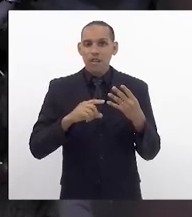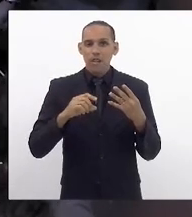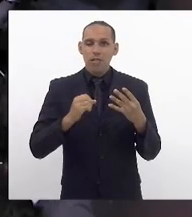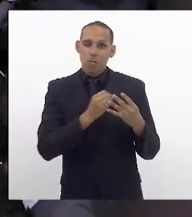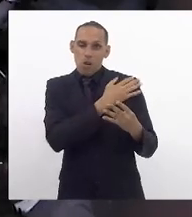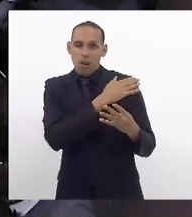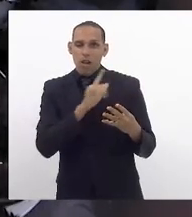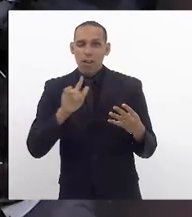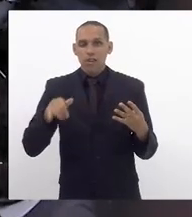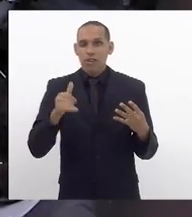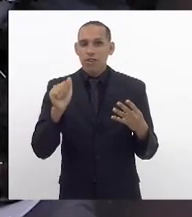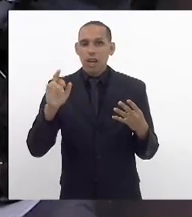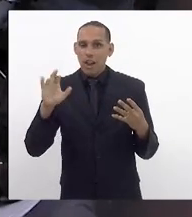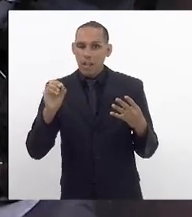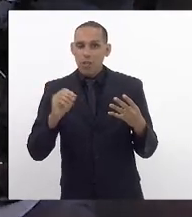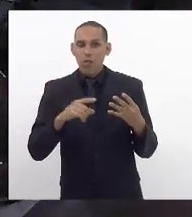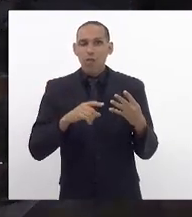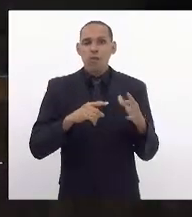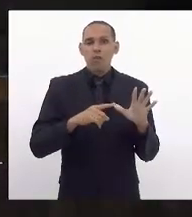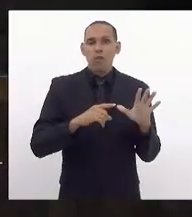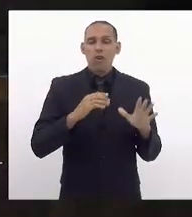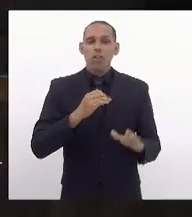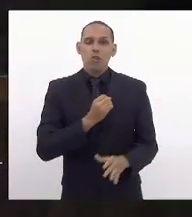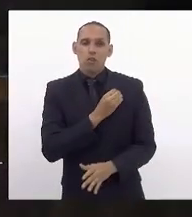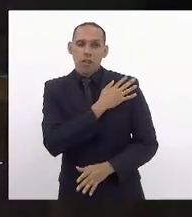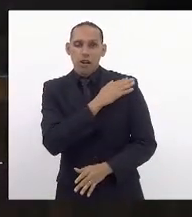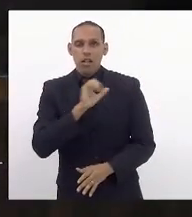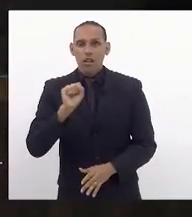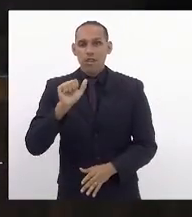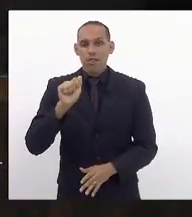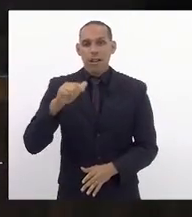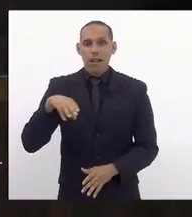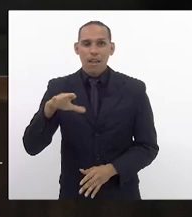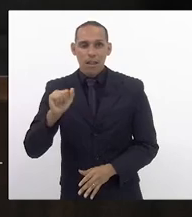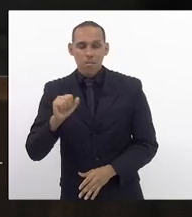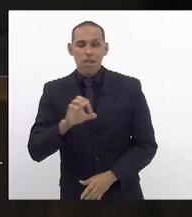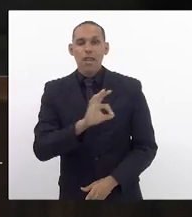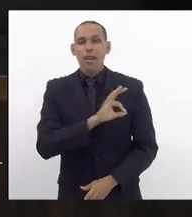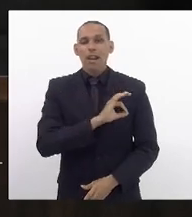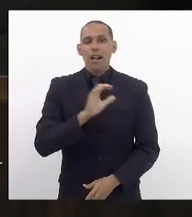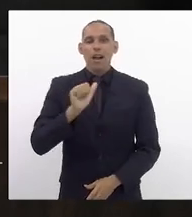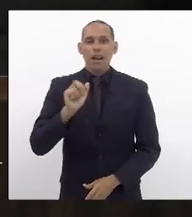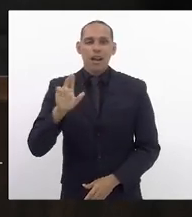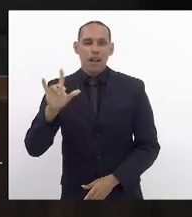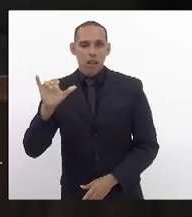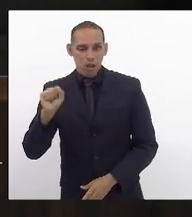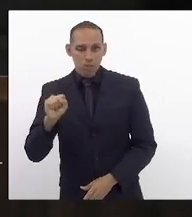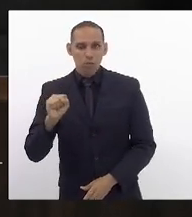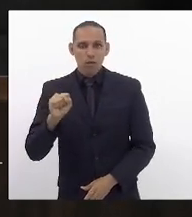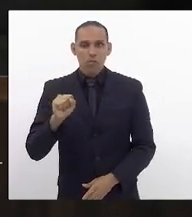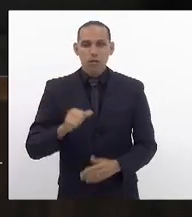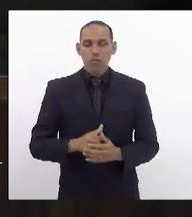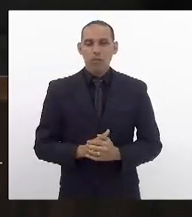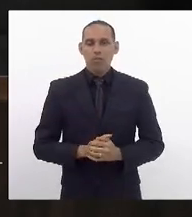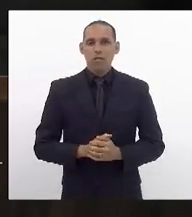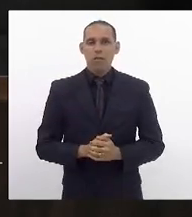Coronel Jairo. Deputado Coronel Salema. Deputado Delegado Carlos Augusto. Presente, vai votar.